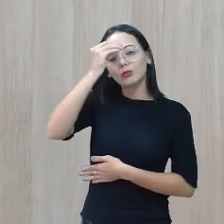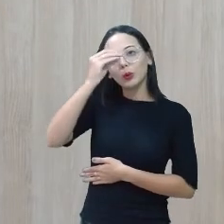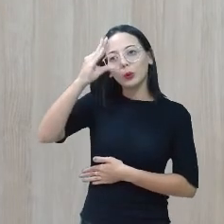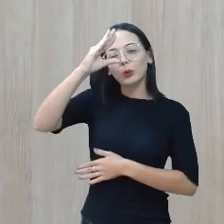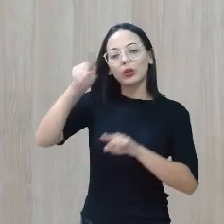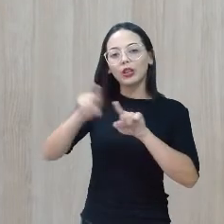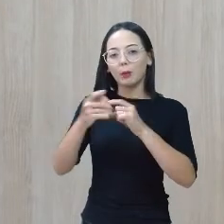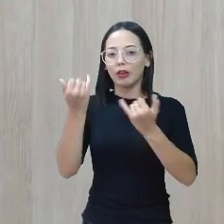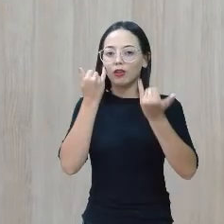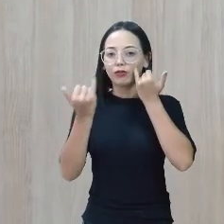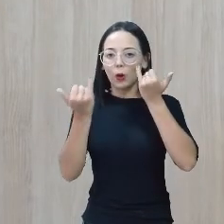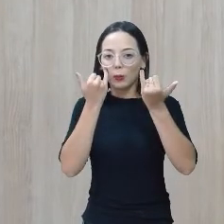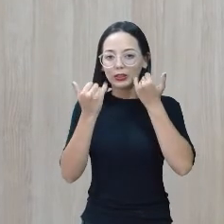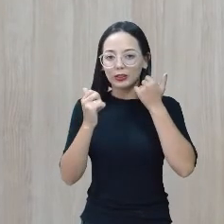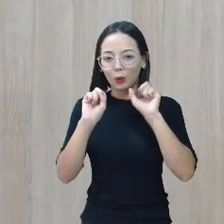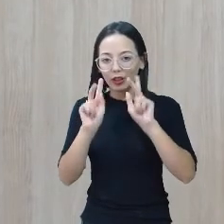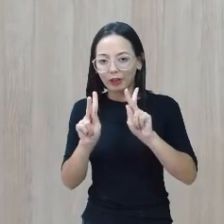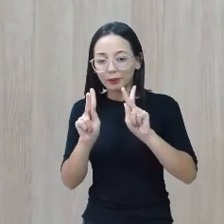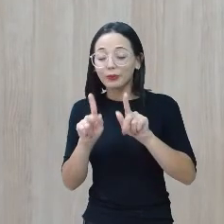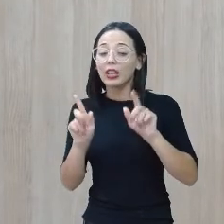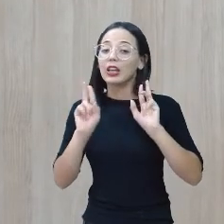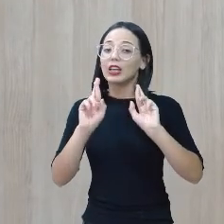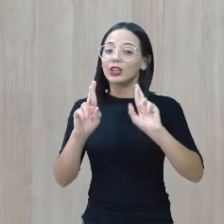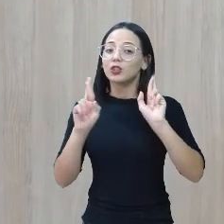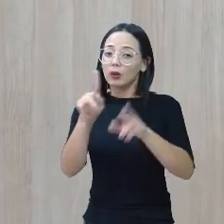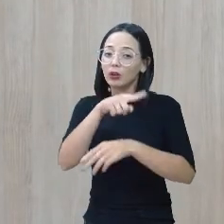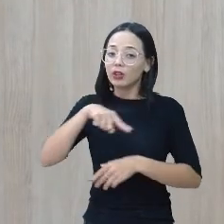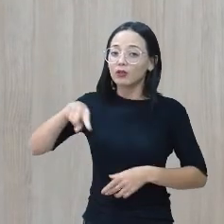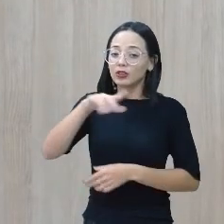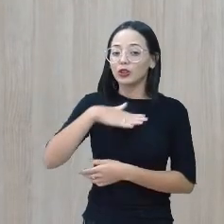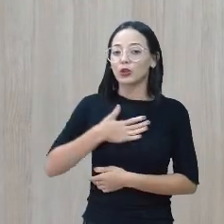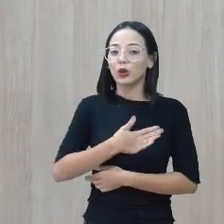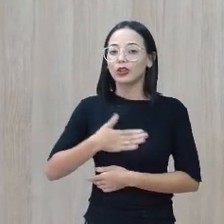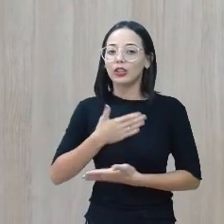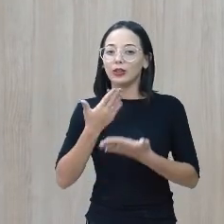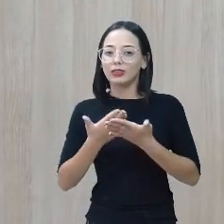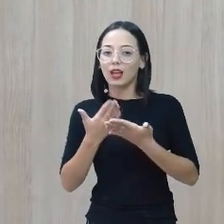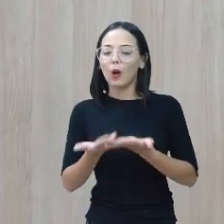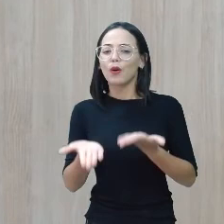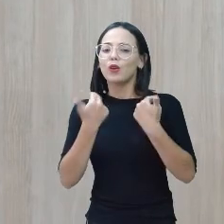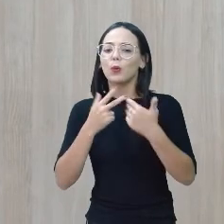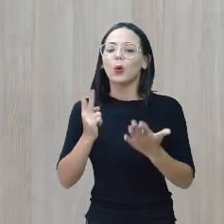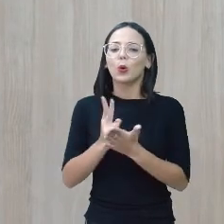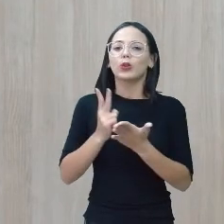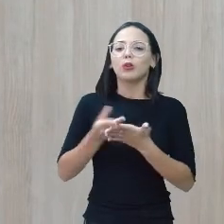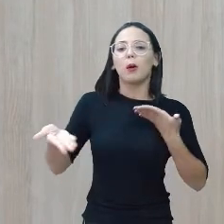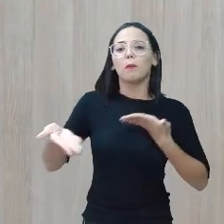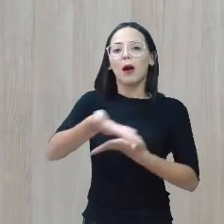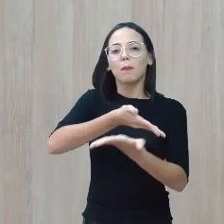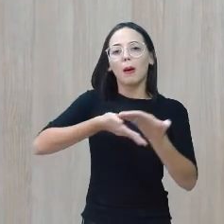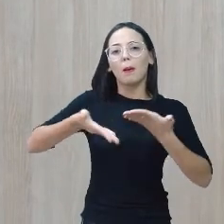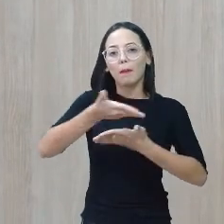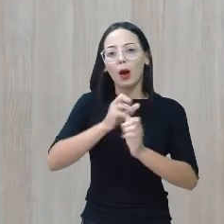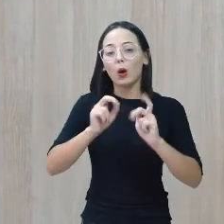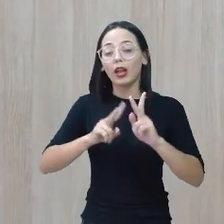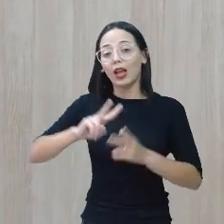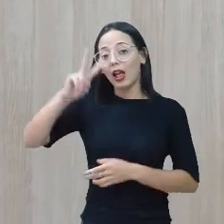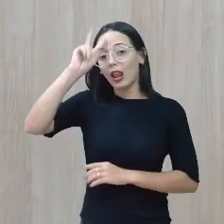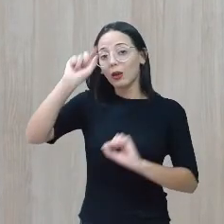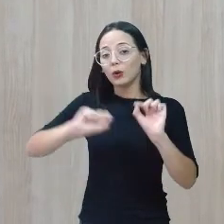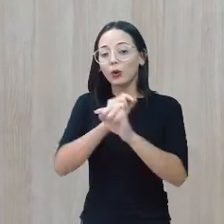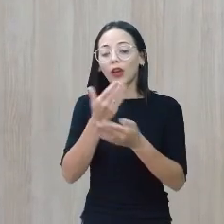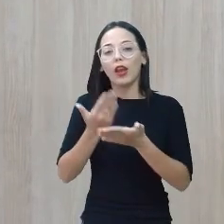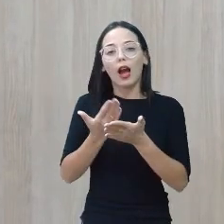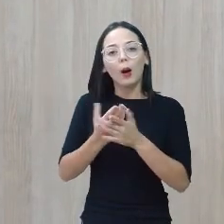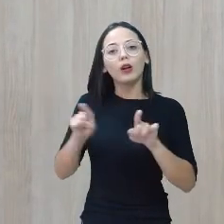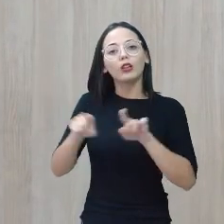e mais informações sobre isso. Espero que vocês tenham gostado. Vamos continuar essa interação. Lembrem-se que nossas